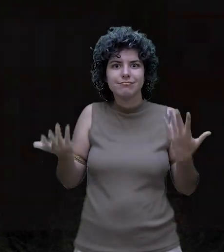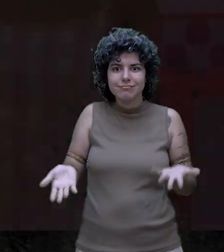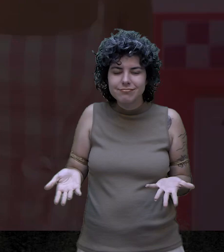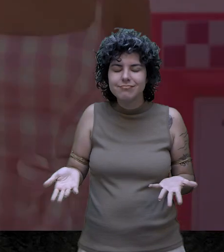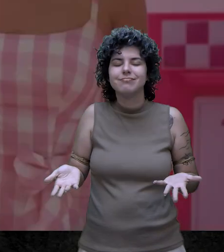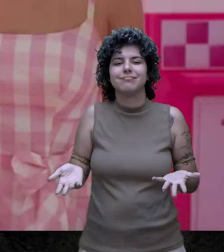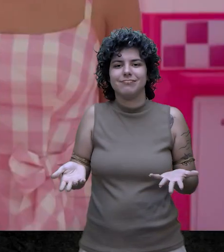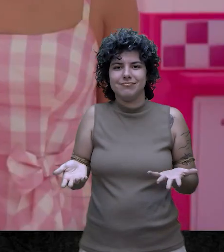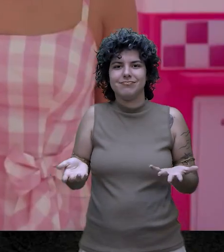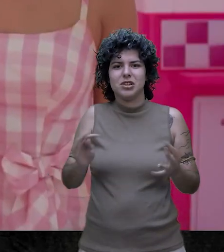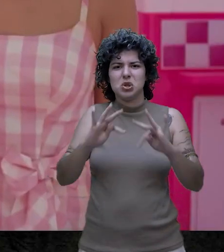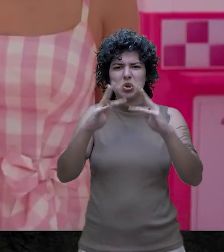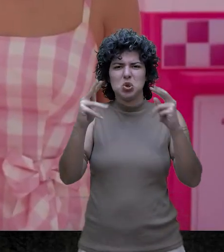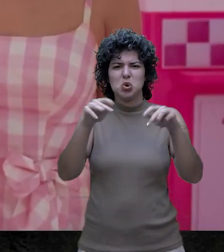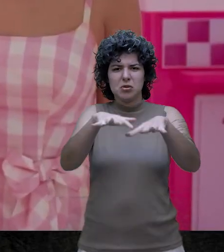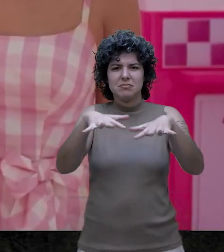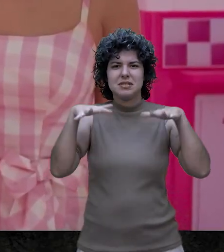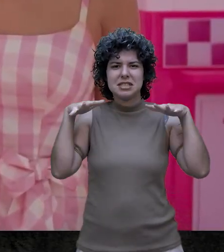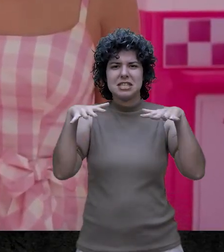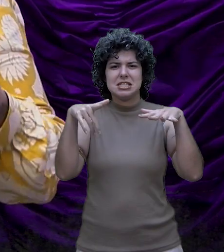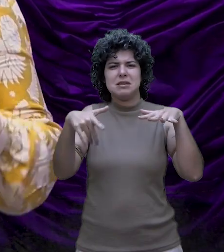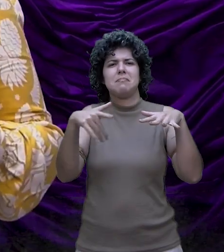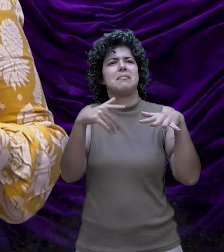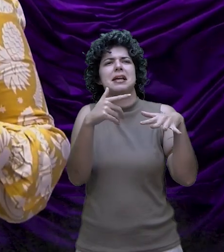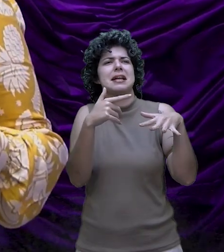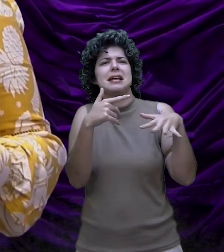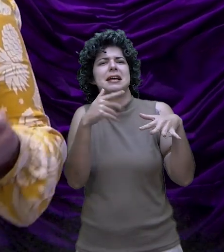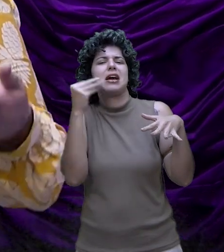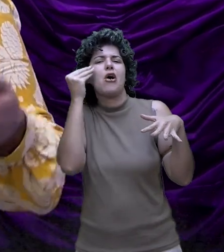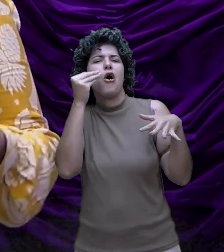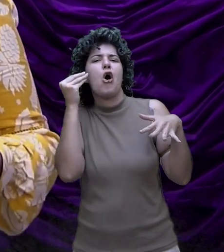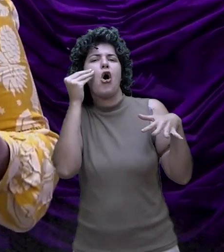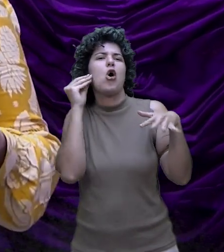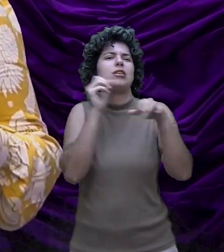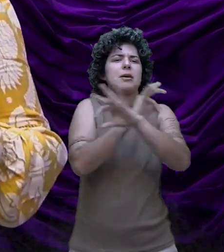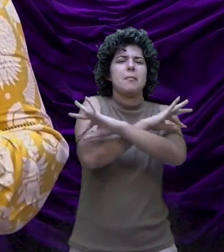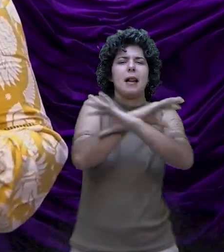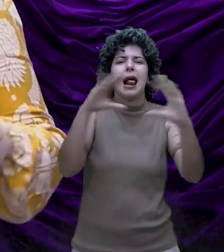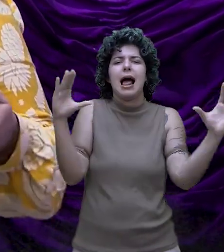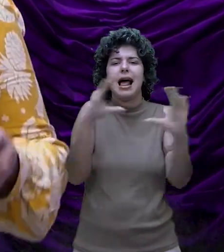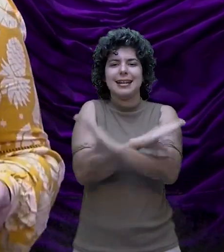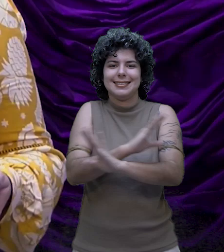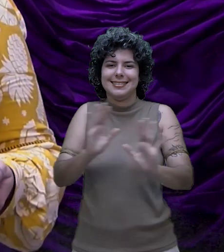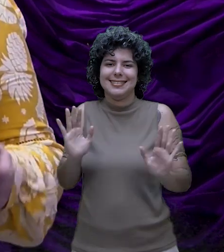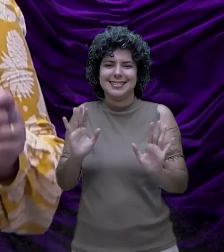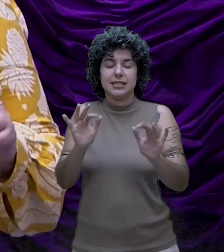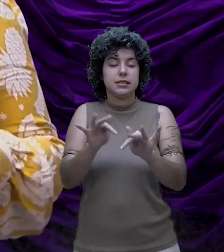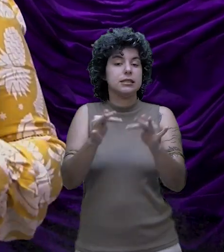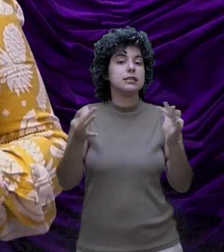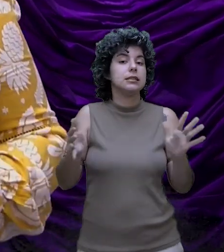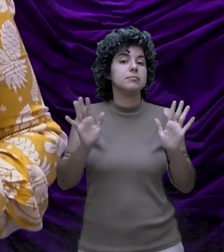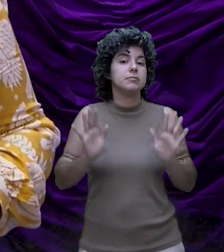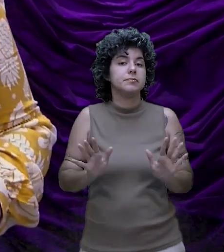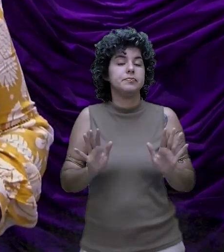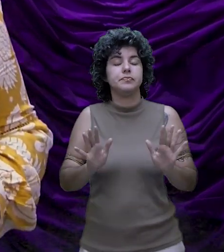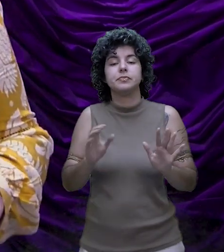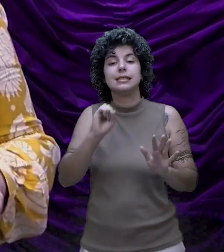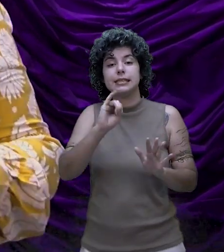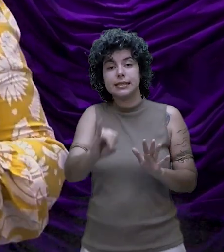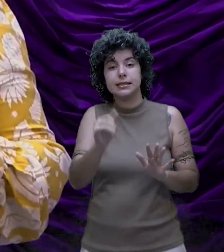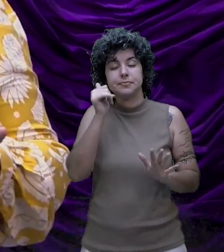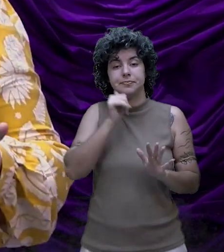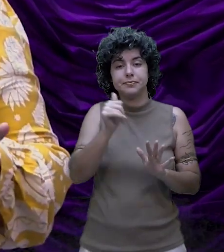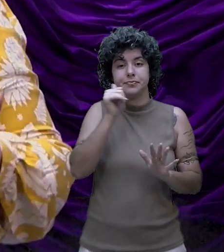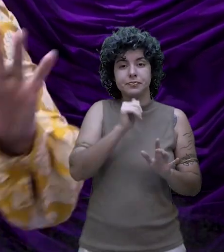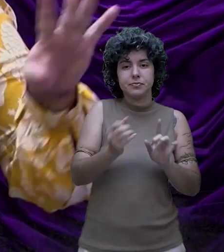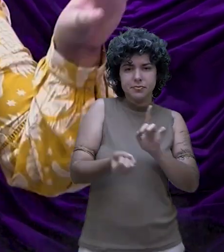cinema em todo o mundo? Mas por que isso importa? Simples. Quando mulheres escrevem e dirigem, as personagens femininas